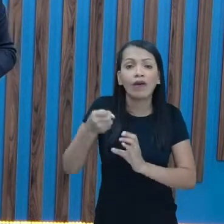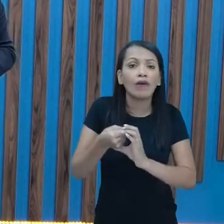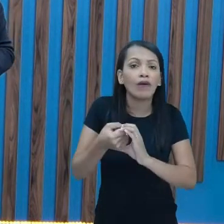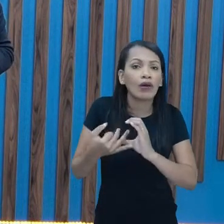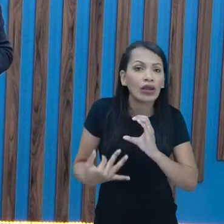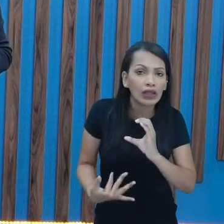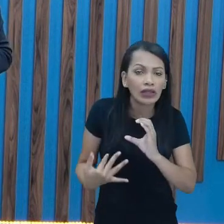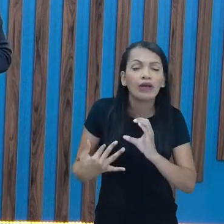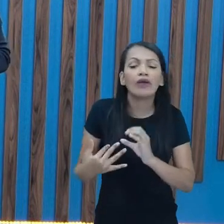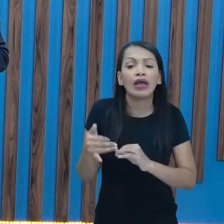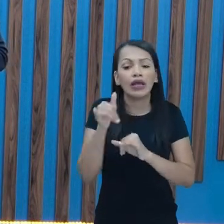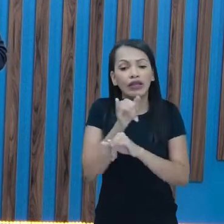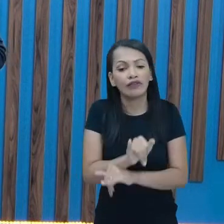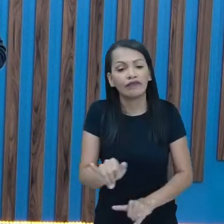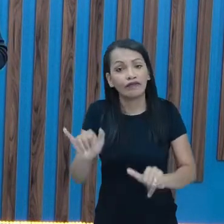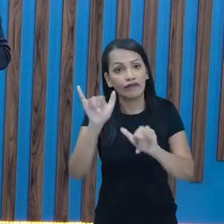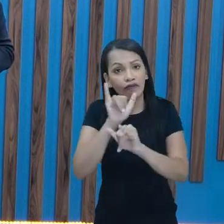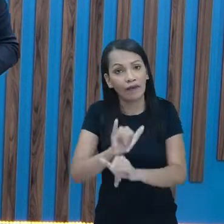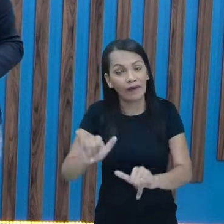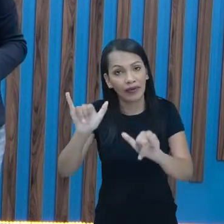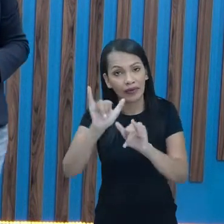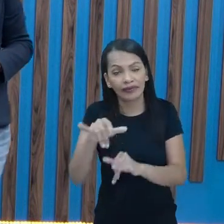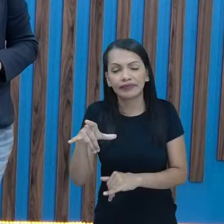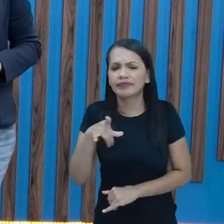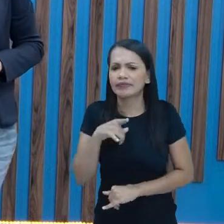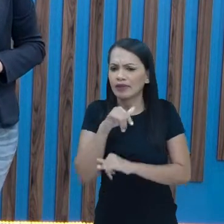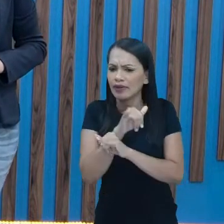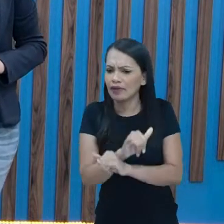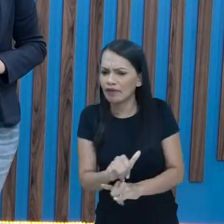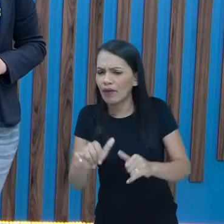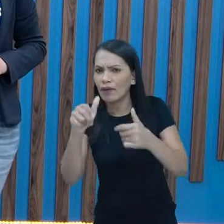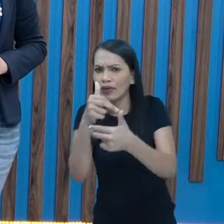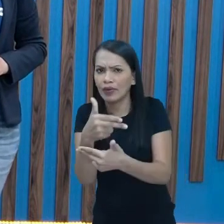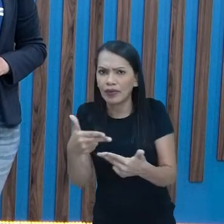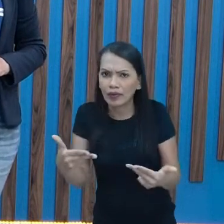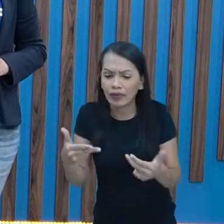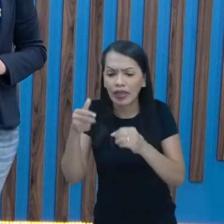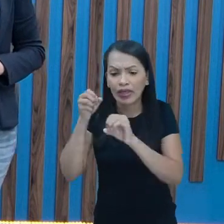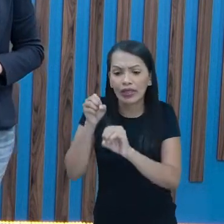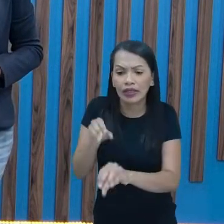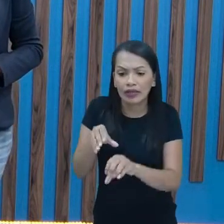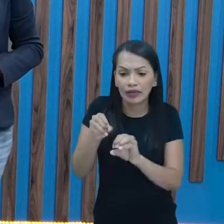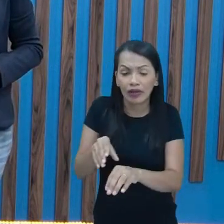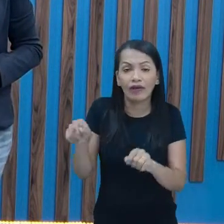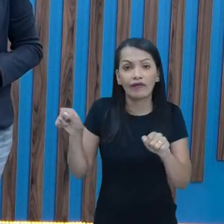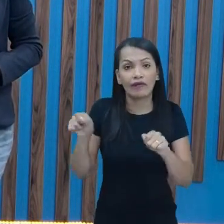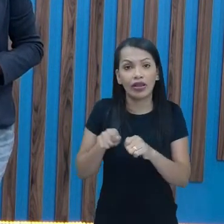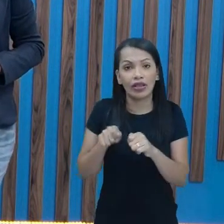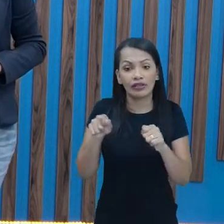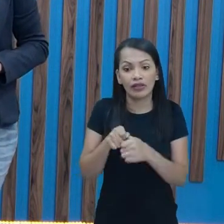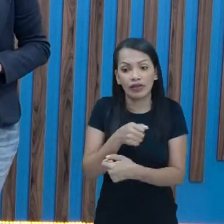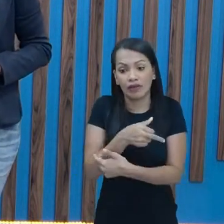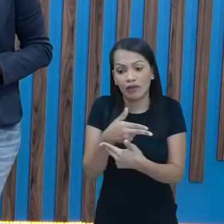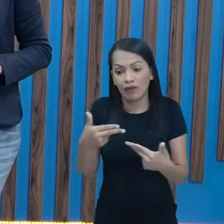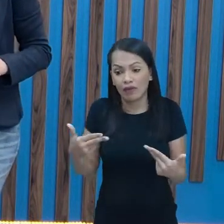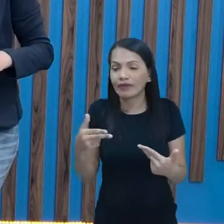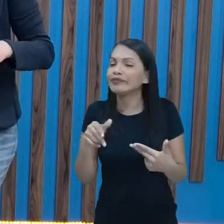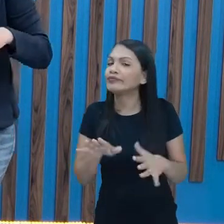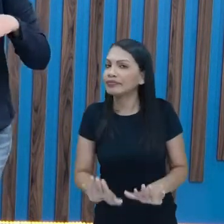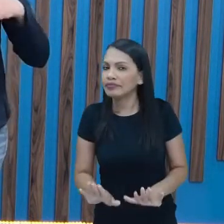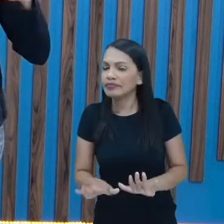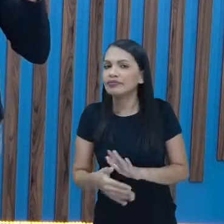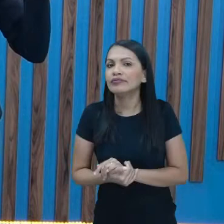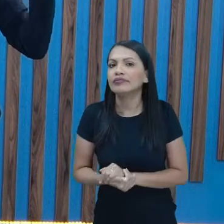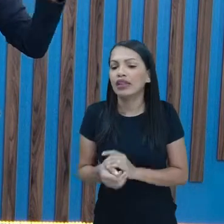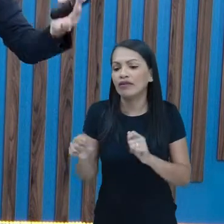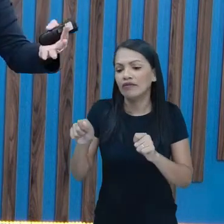a informação, tá? Te informa de alguma coisa, te ensina a fazer alguma coisa, seja a